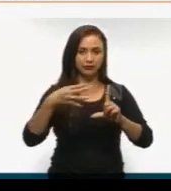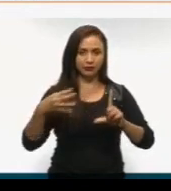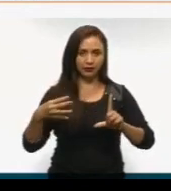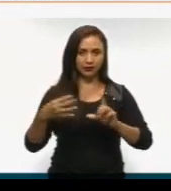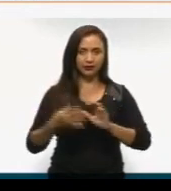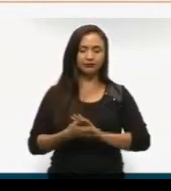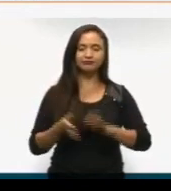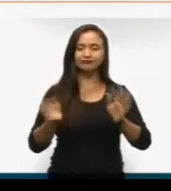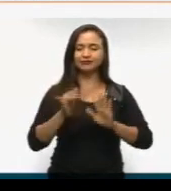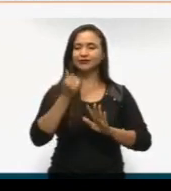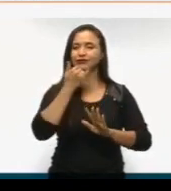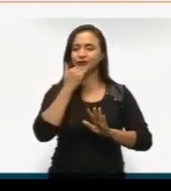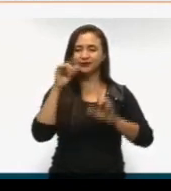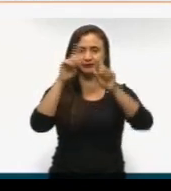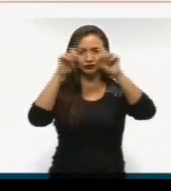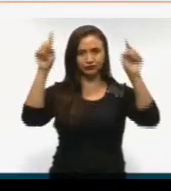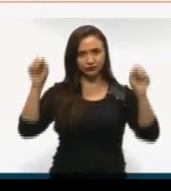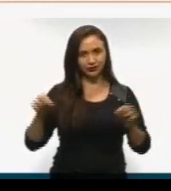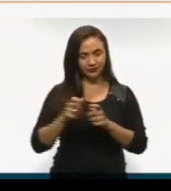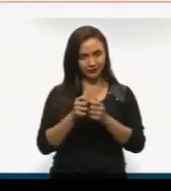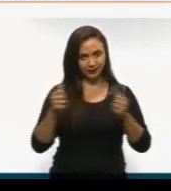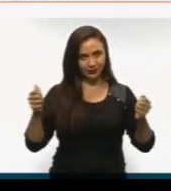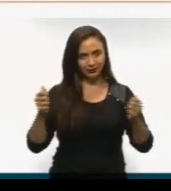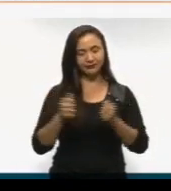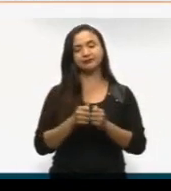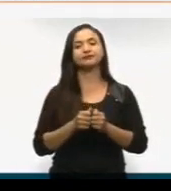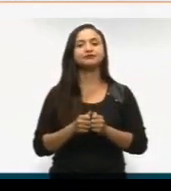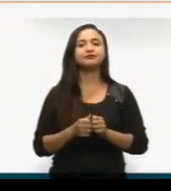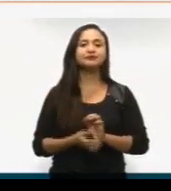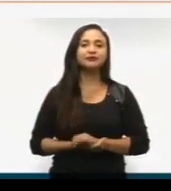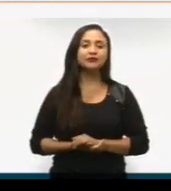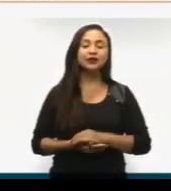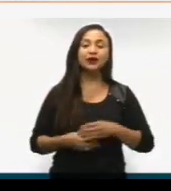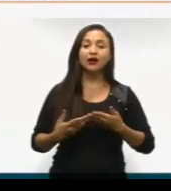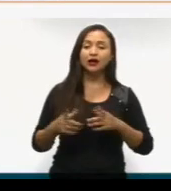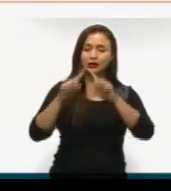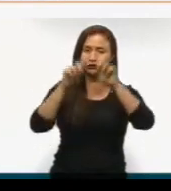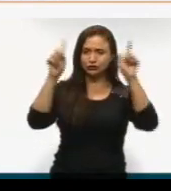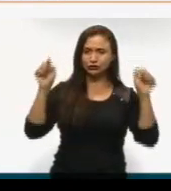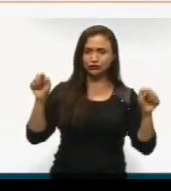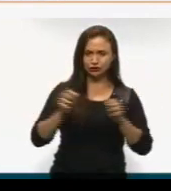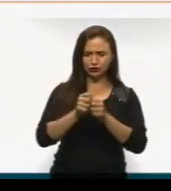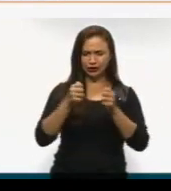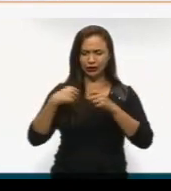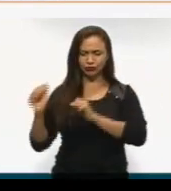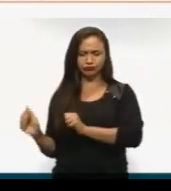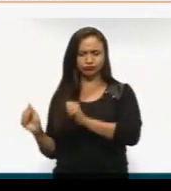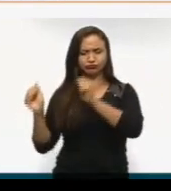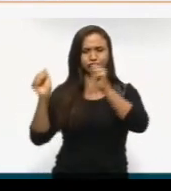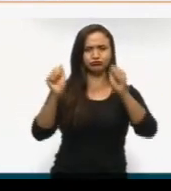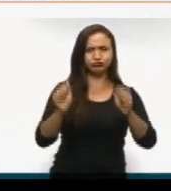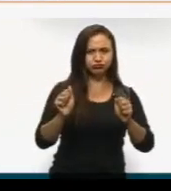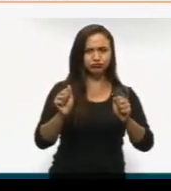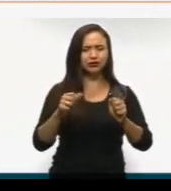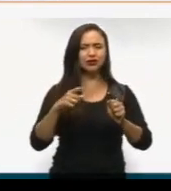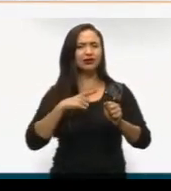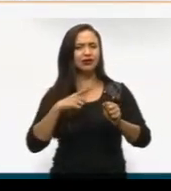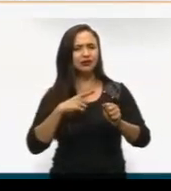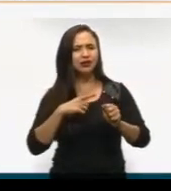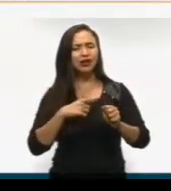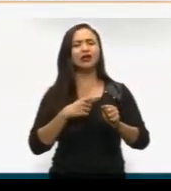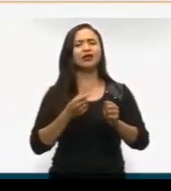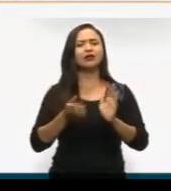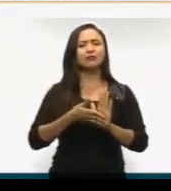Opa, da tabela não, da janela, tá? Então, essa janela, para eu colocar ela, essa janela de 4 folhas, fixação argamassa com